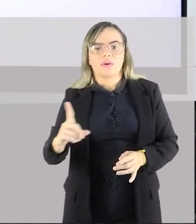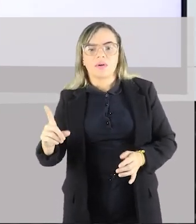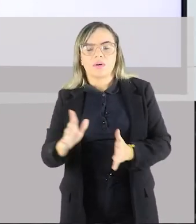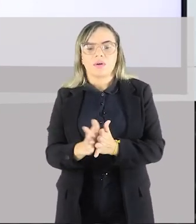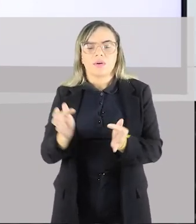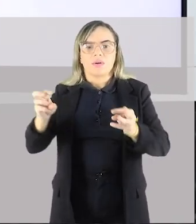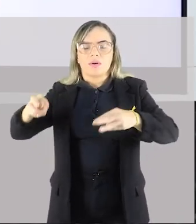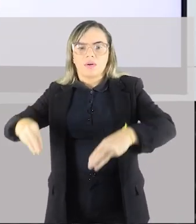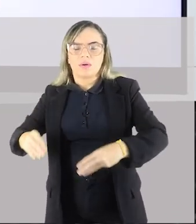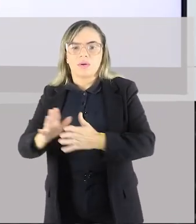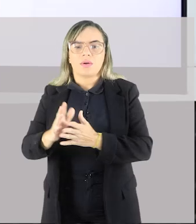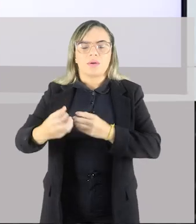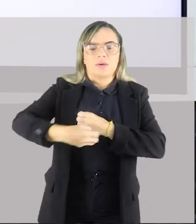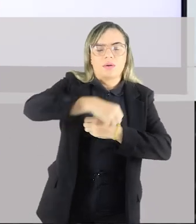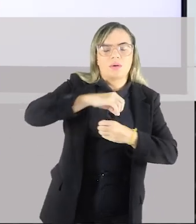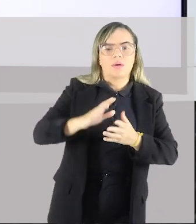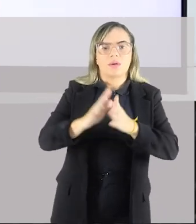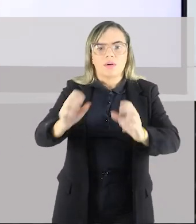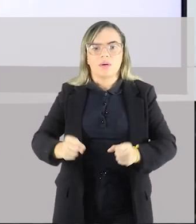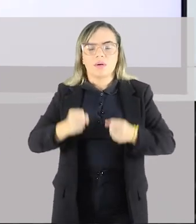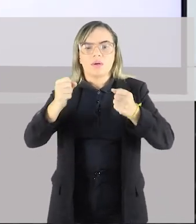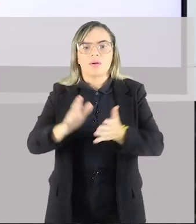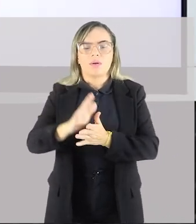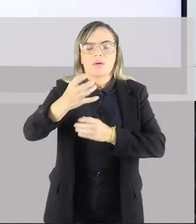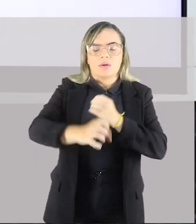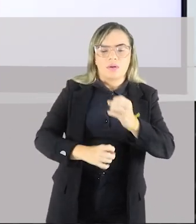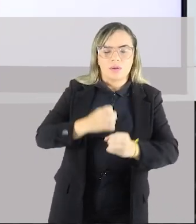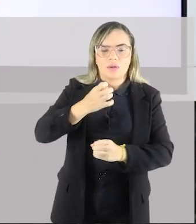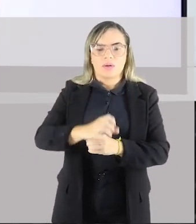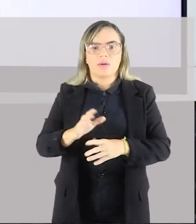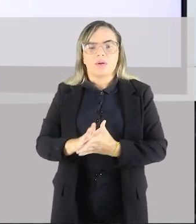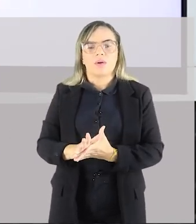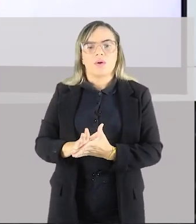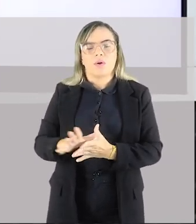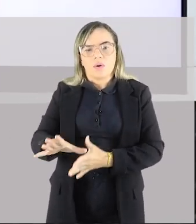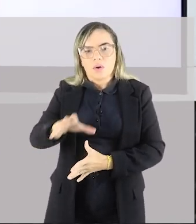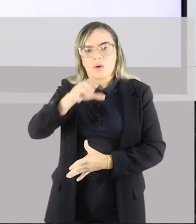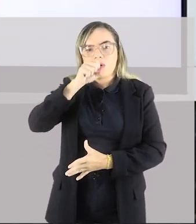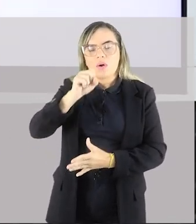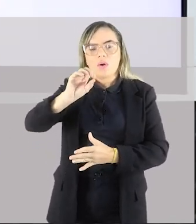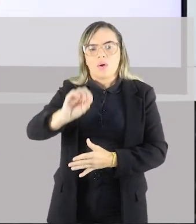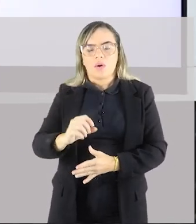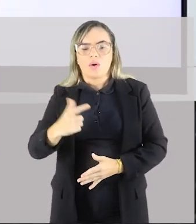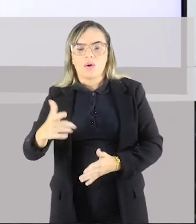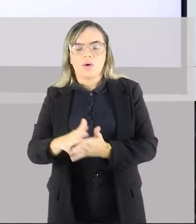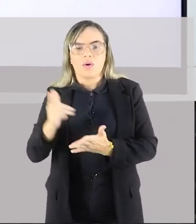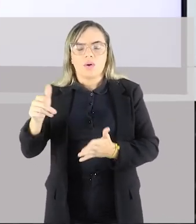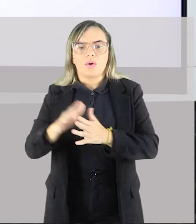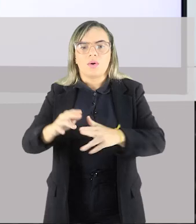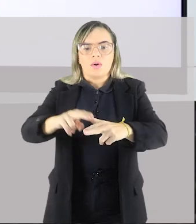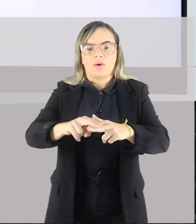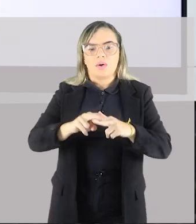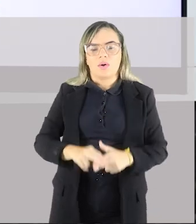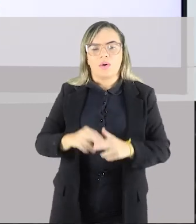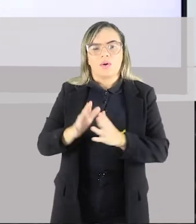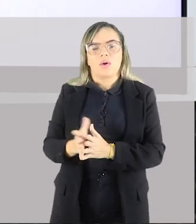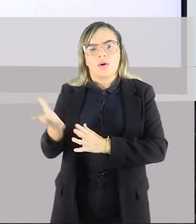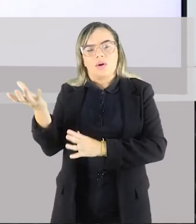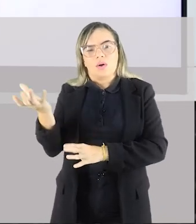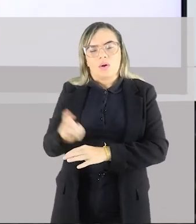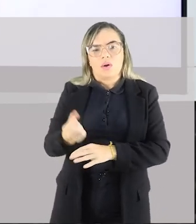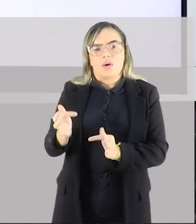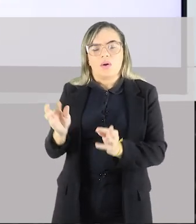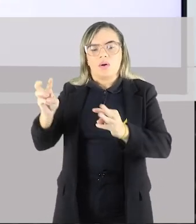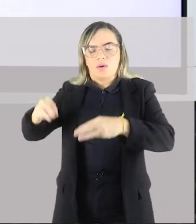que pode, a última molécula que pode pegar os elétrons é o oxigênio, tá? Então, por isso que ele é chamado de aceptor final,